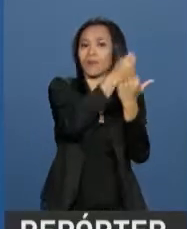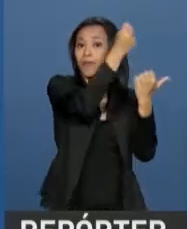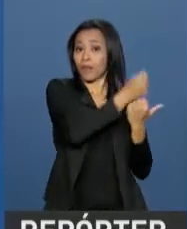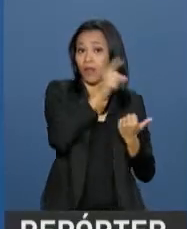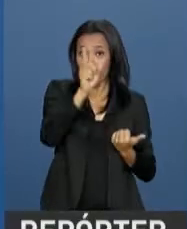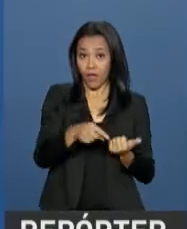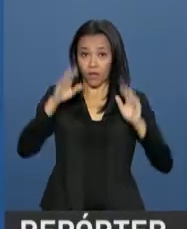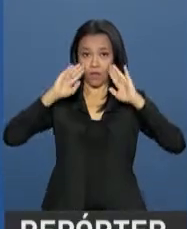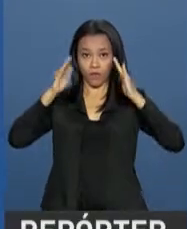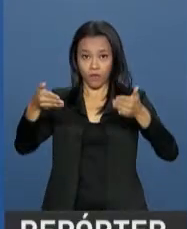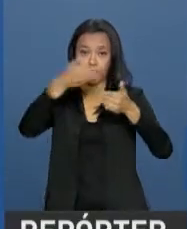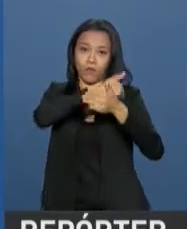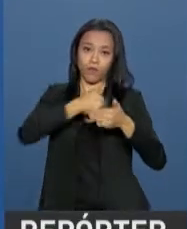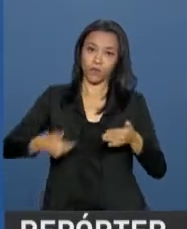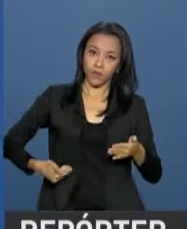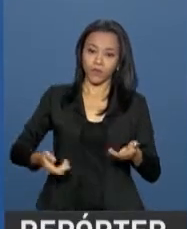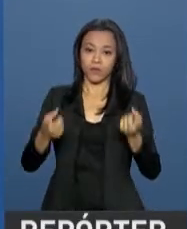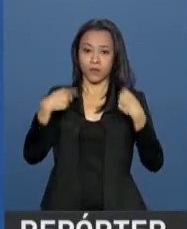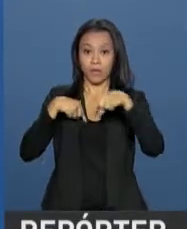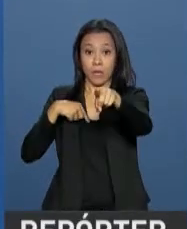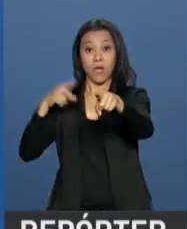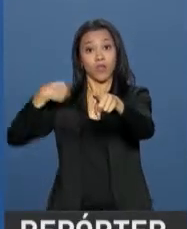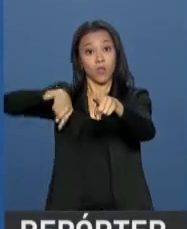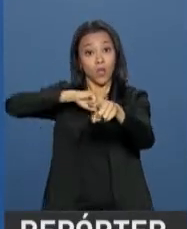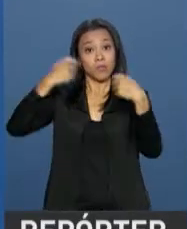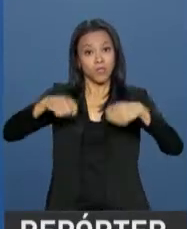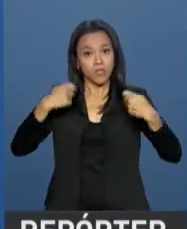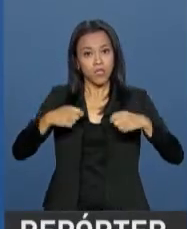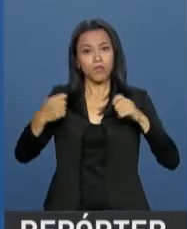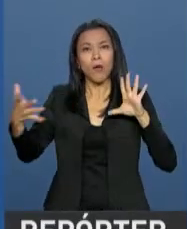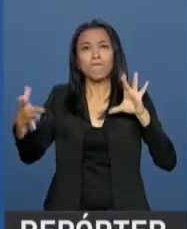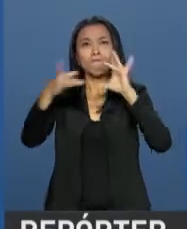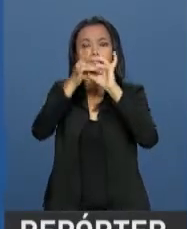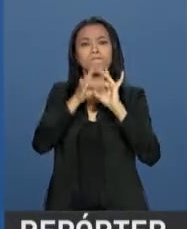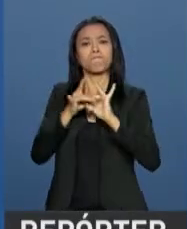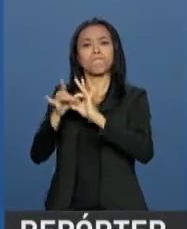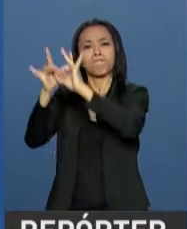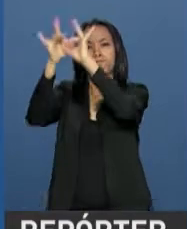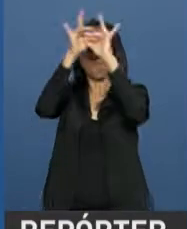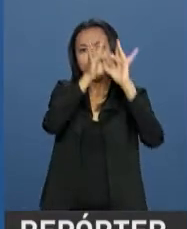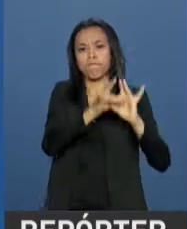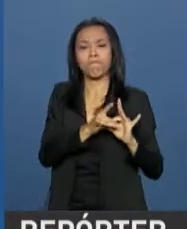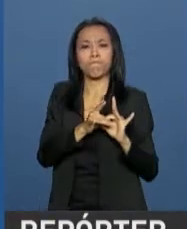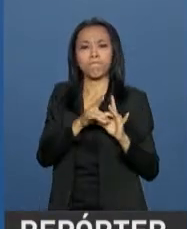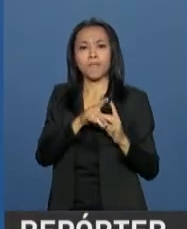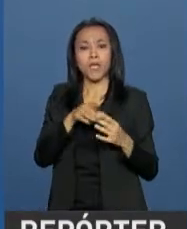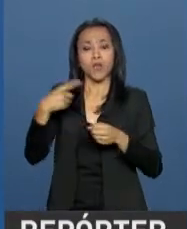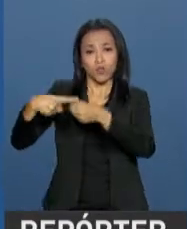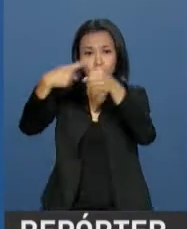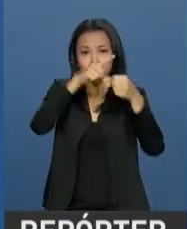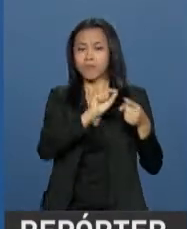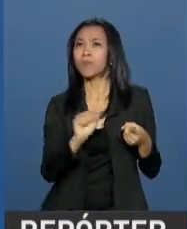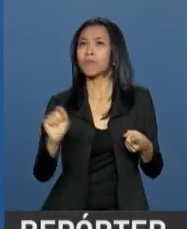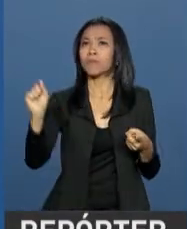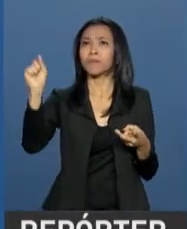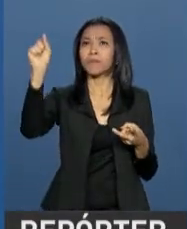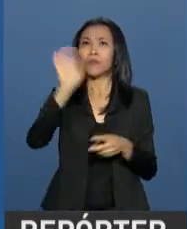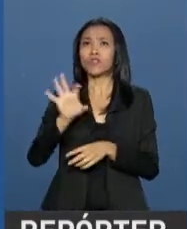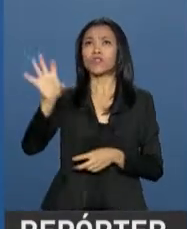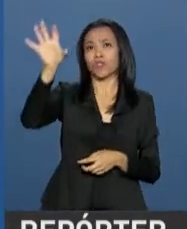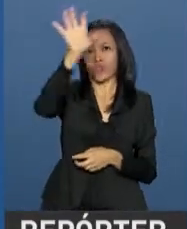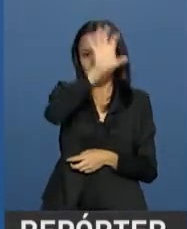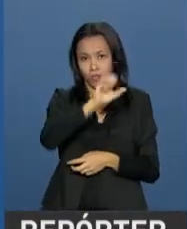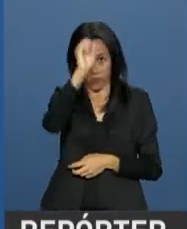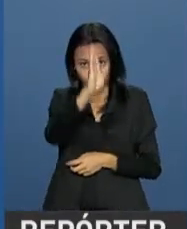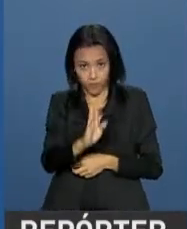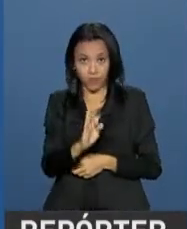nós temos que recuperar a federação brasileira e para recuperar a federação brasileira nós